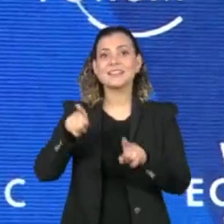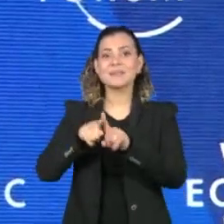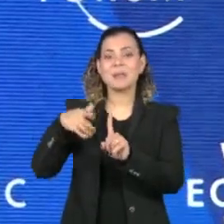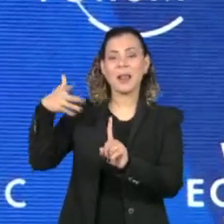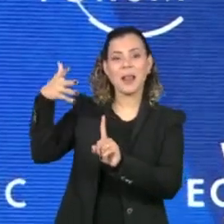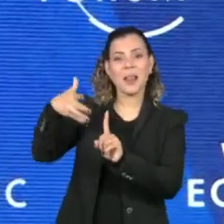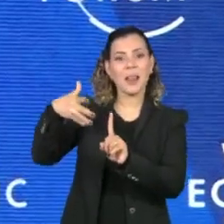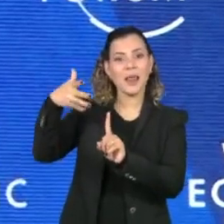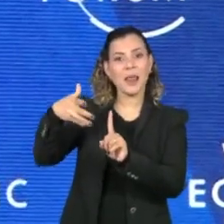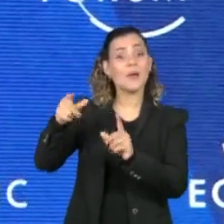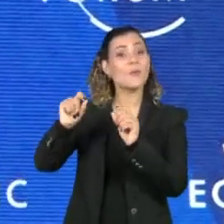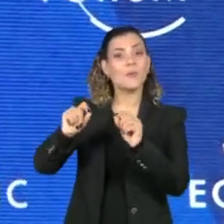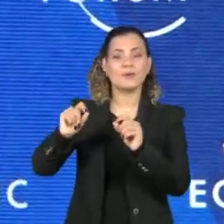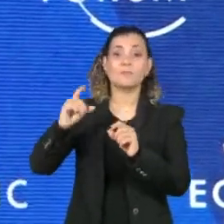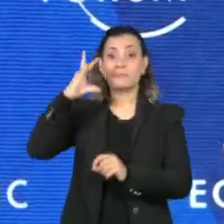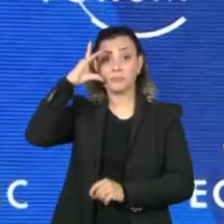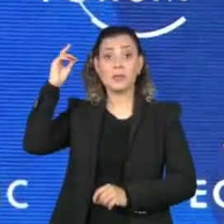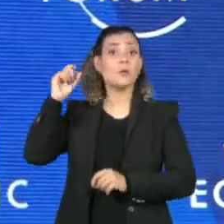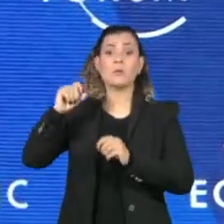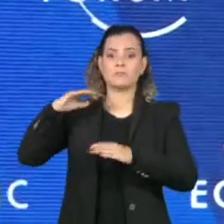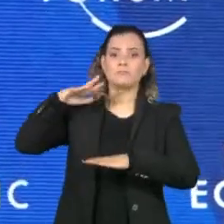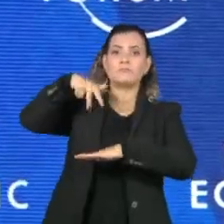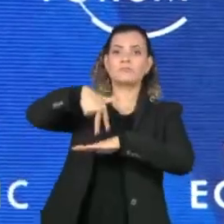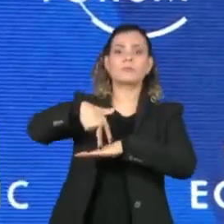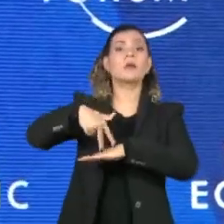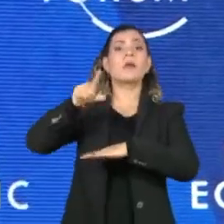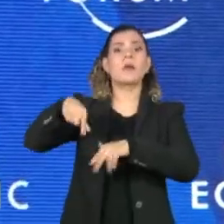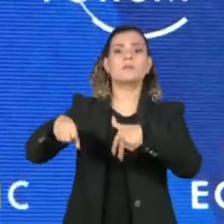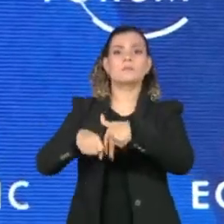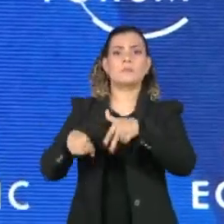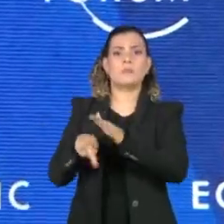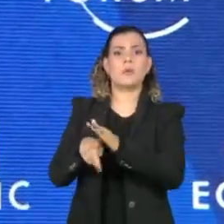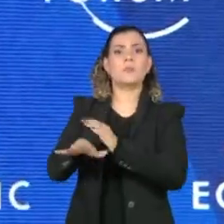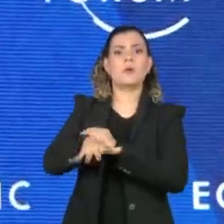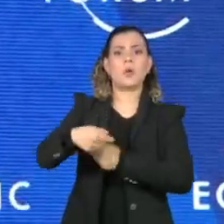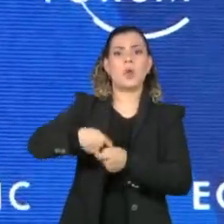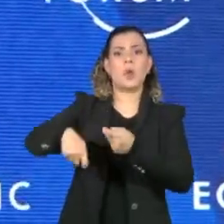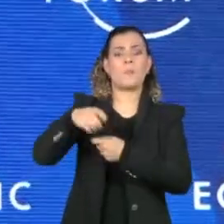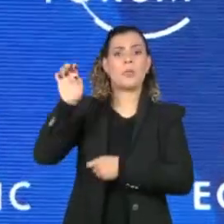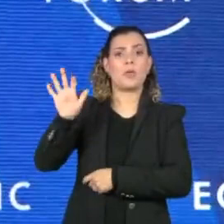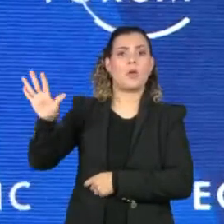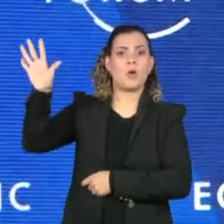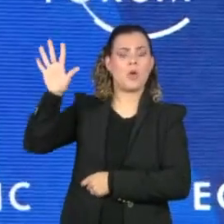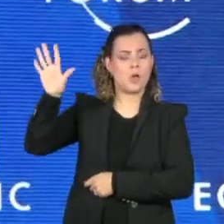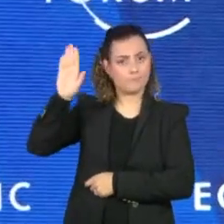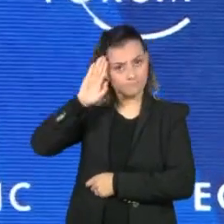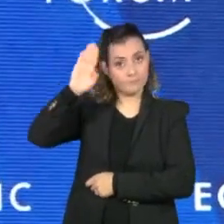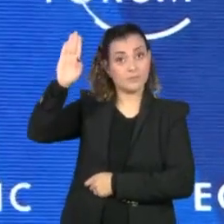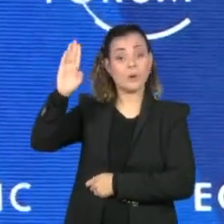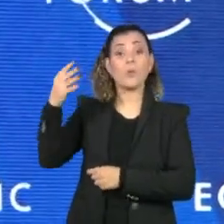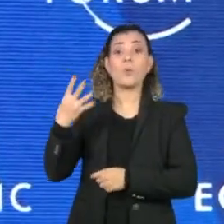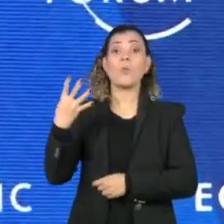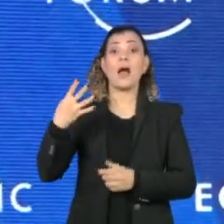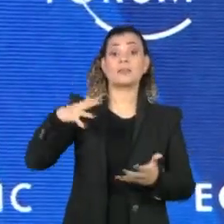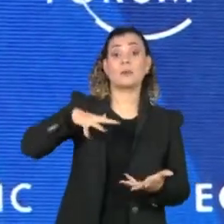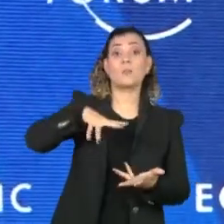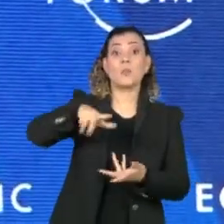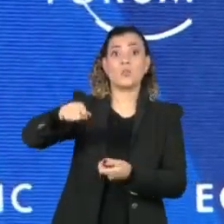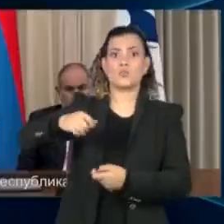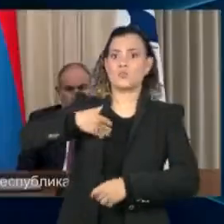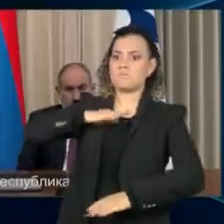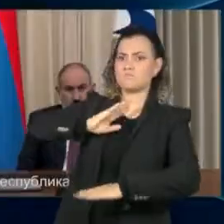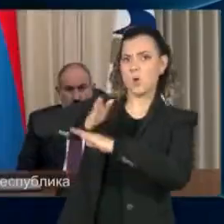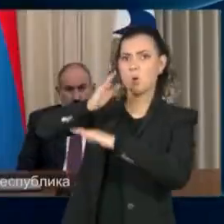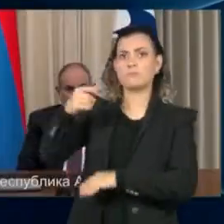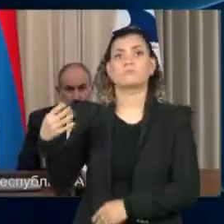previsível demais para quem ocupa o cargo de chanceler da maior economia da Europa EA quarta maior do mundo